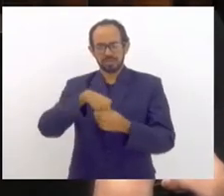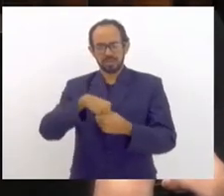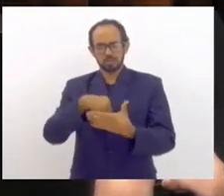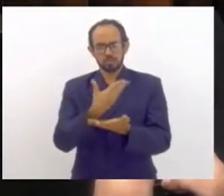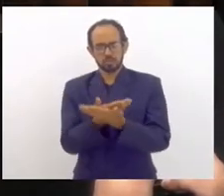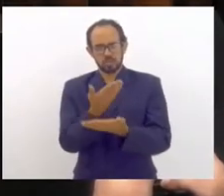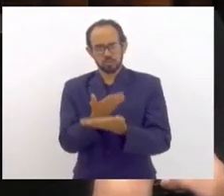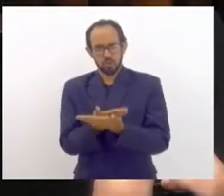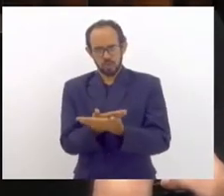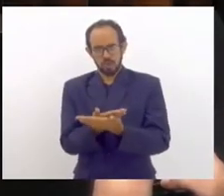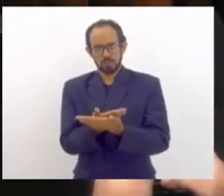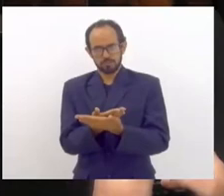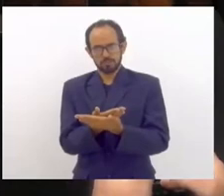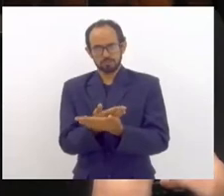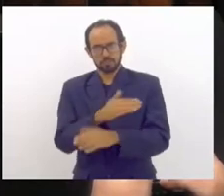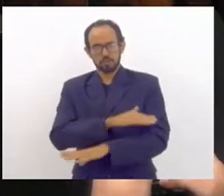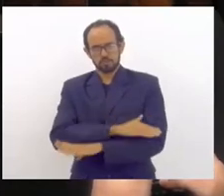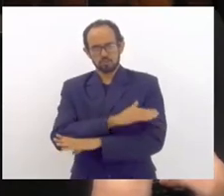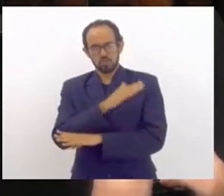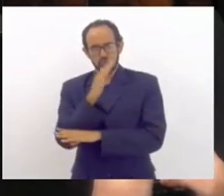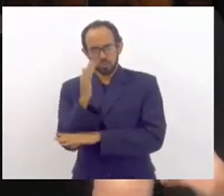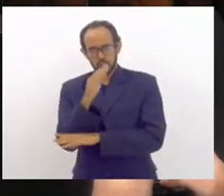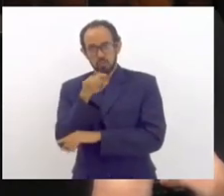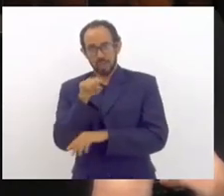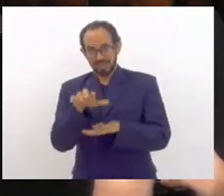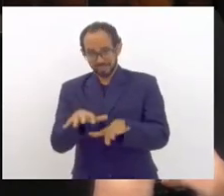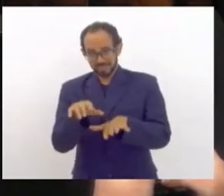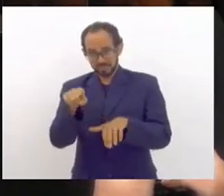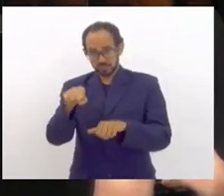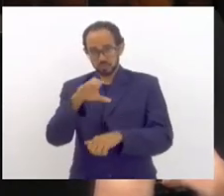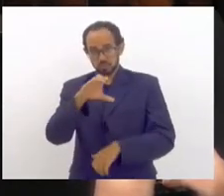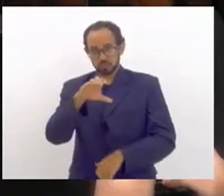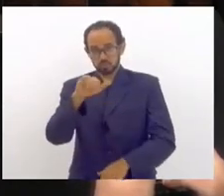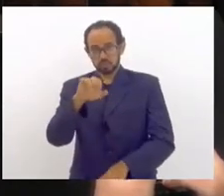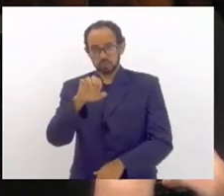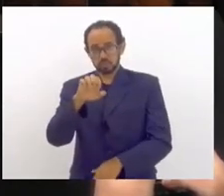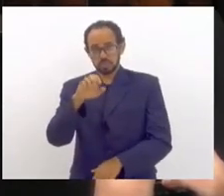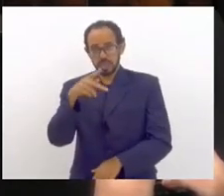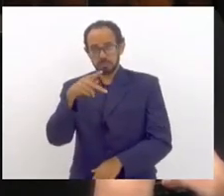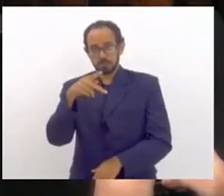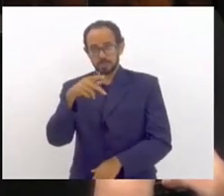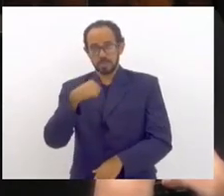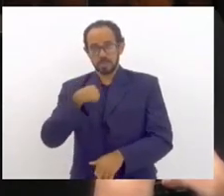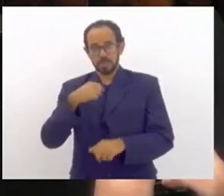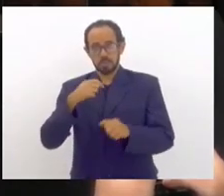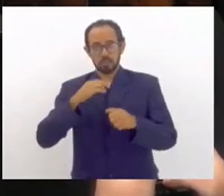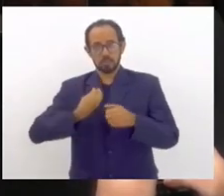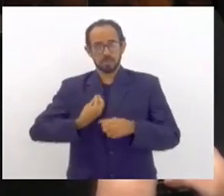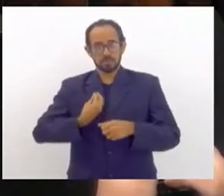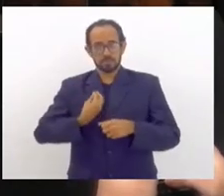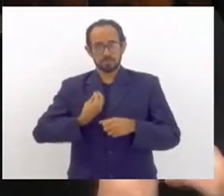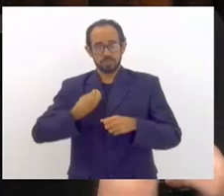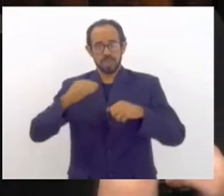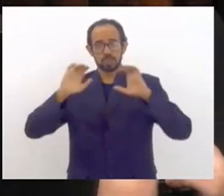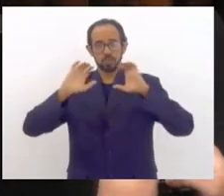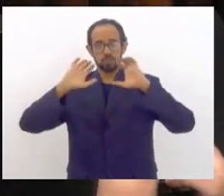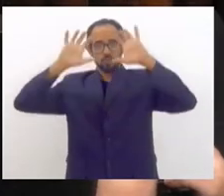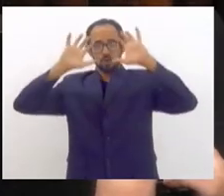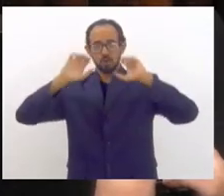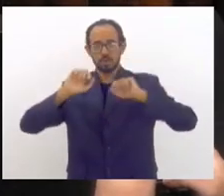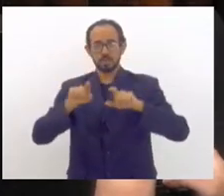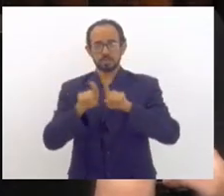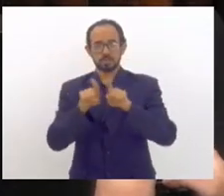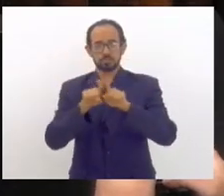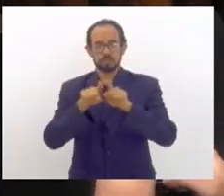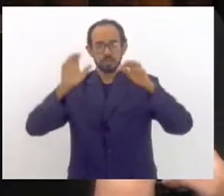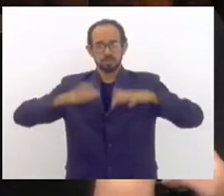o tempo inteiro. Eu nessa época do CIEP, eu fiz no CIEP o vôlei, participei da equipe de futebol, de basquete. Isso aí fazia